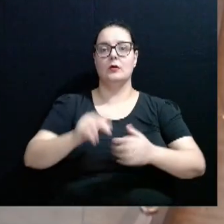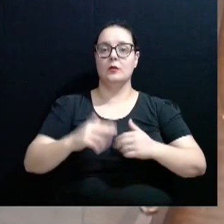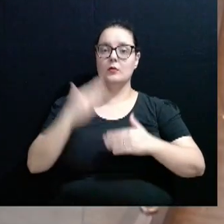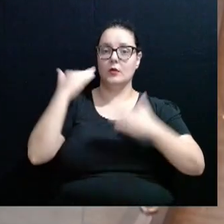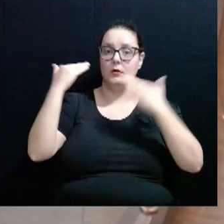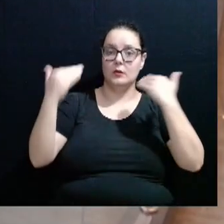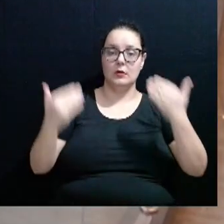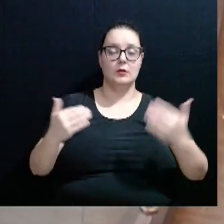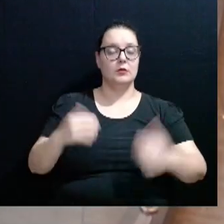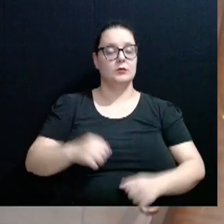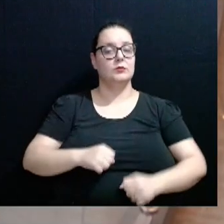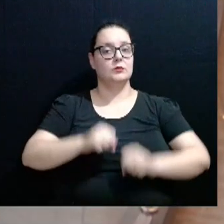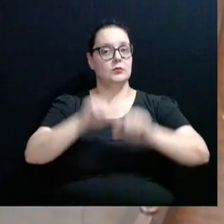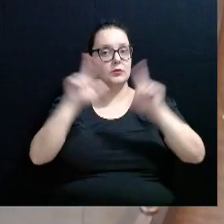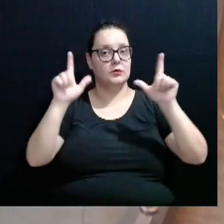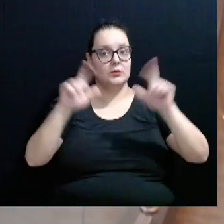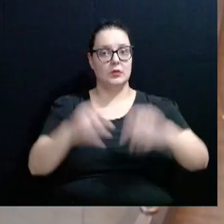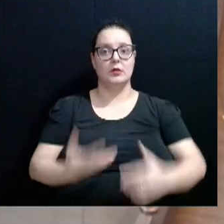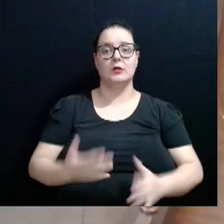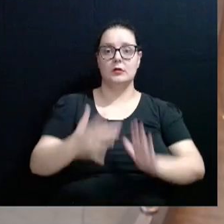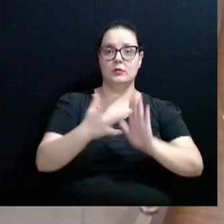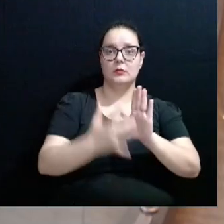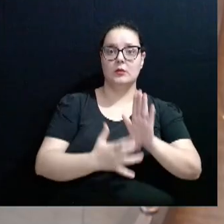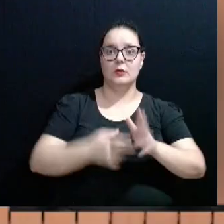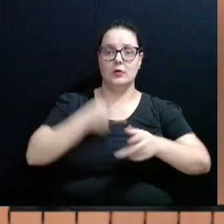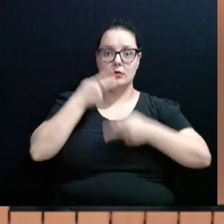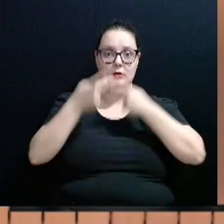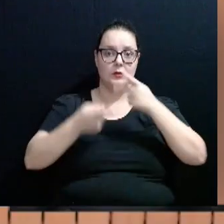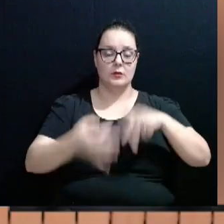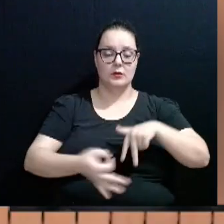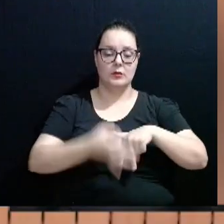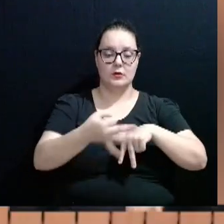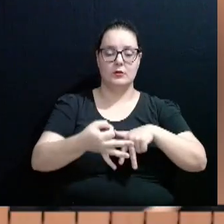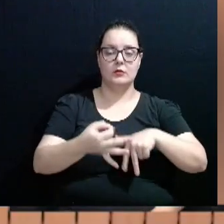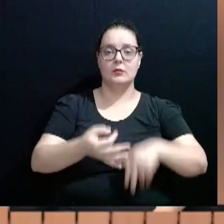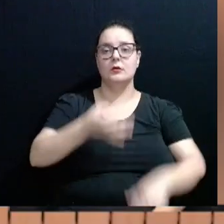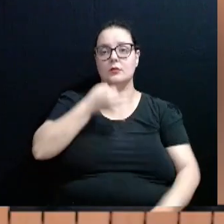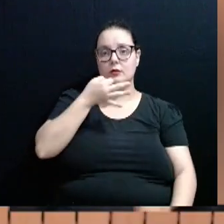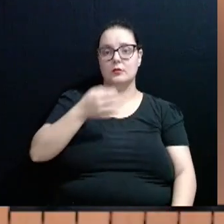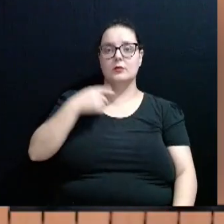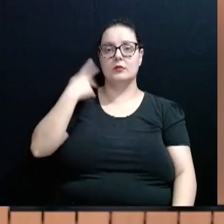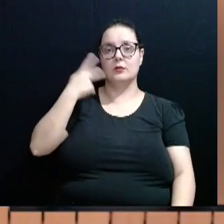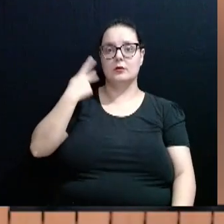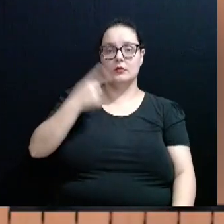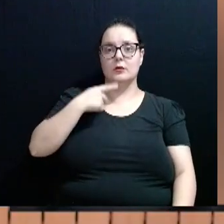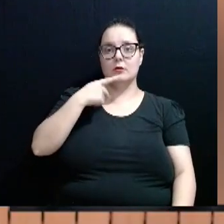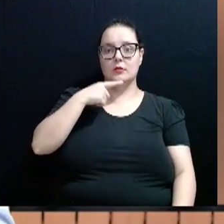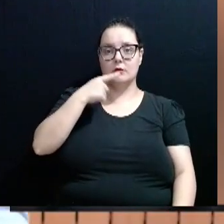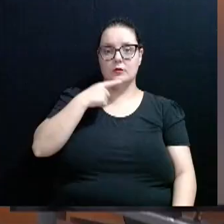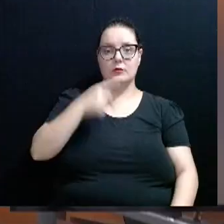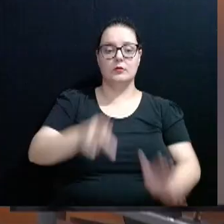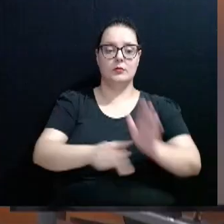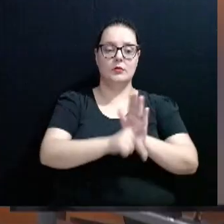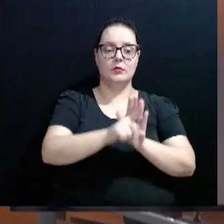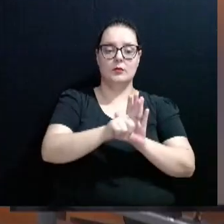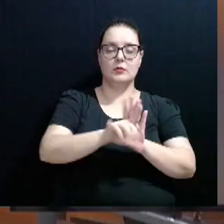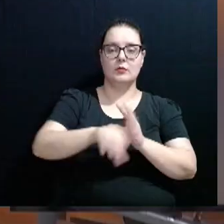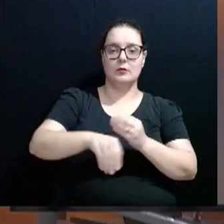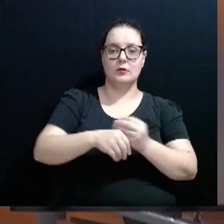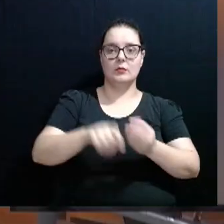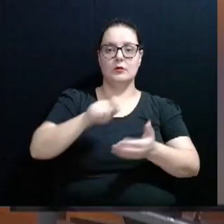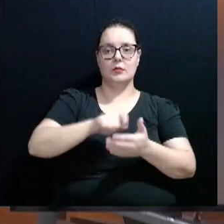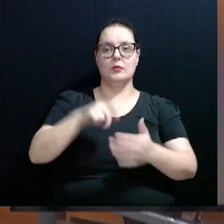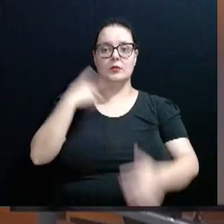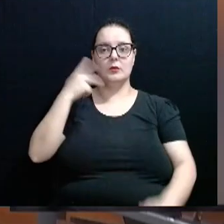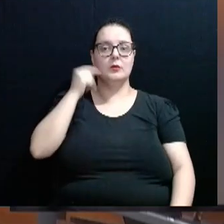parecer favorável sugerido pelo vereador Eduardo Magoga ao projeto de lei complementar de autoria do vereador Marcelo Silva,